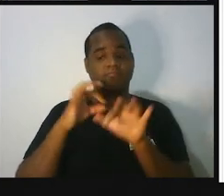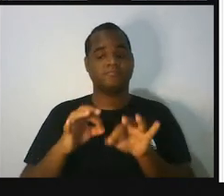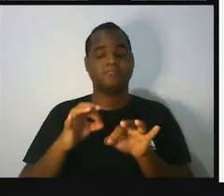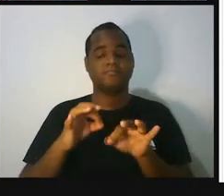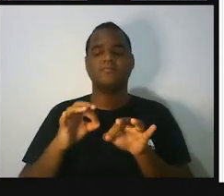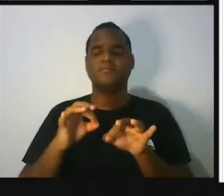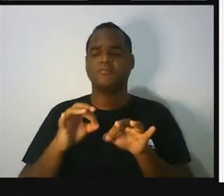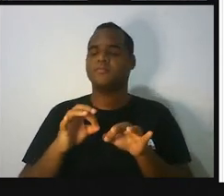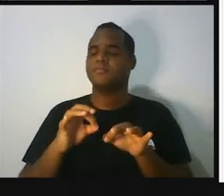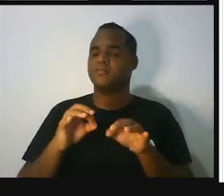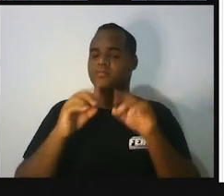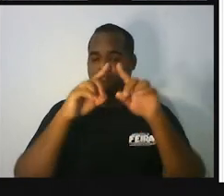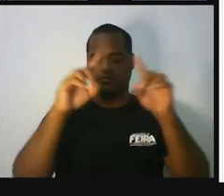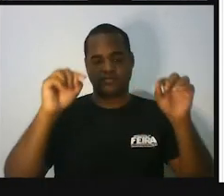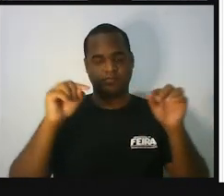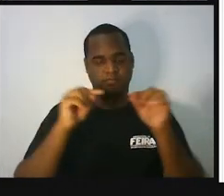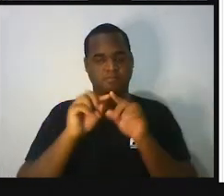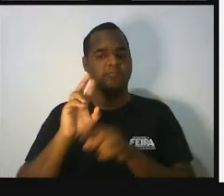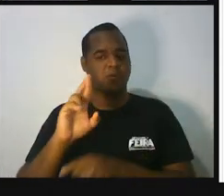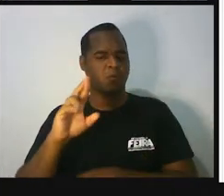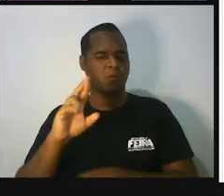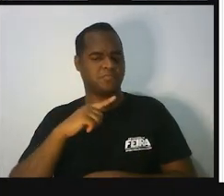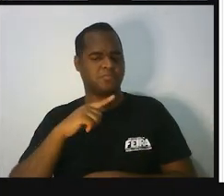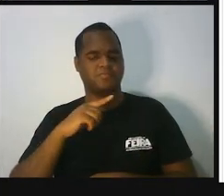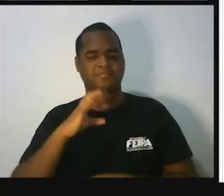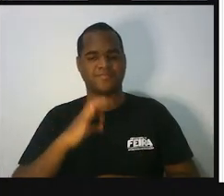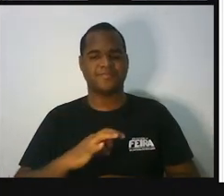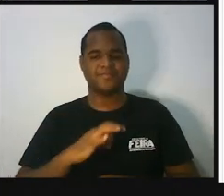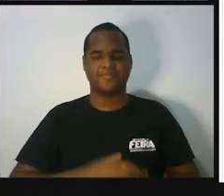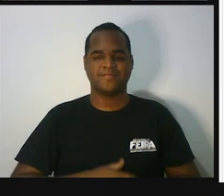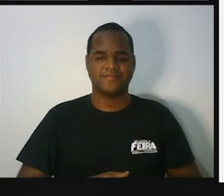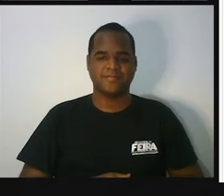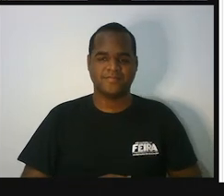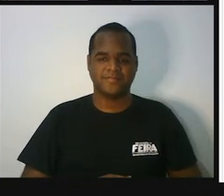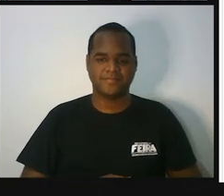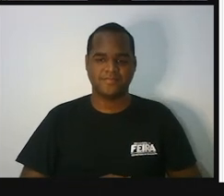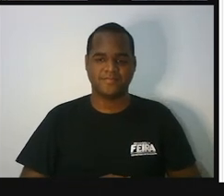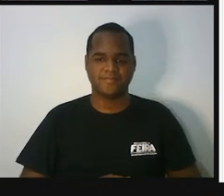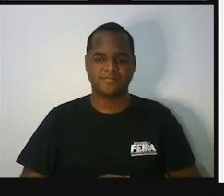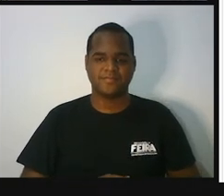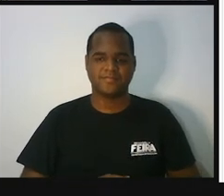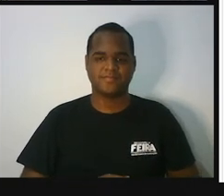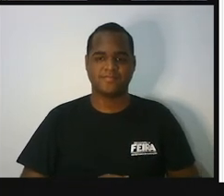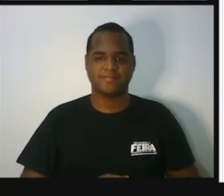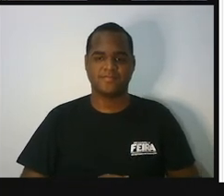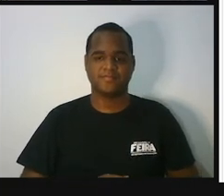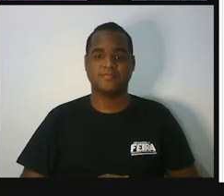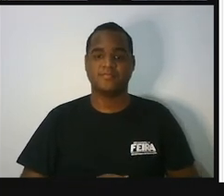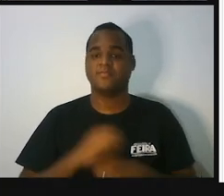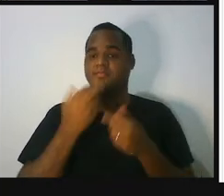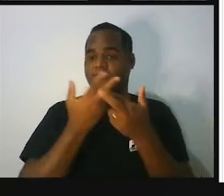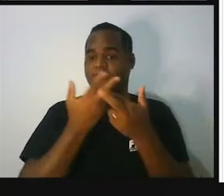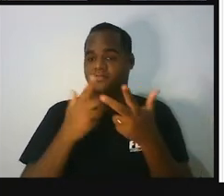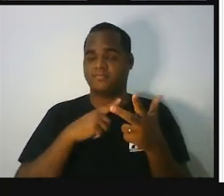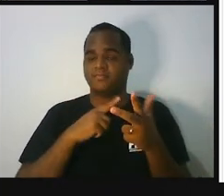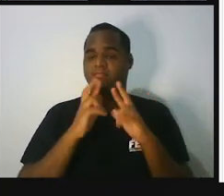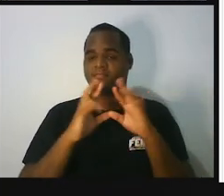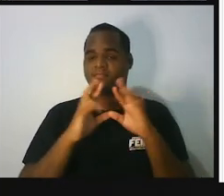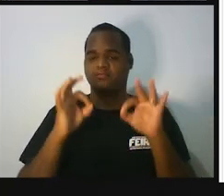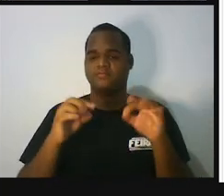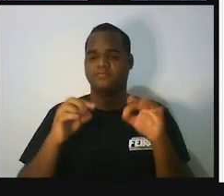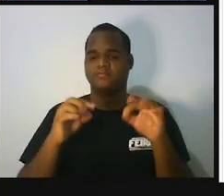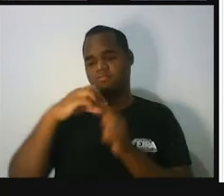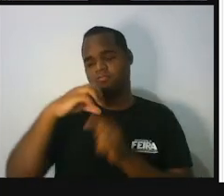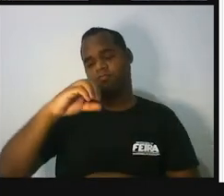quadrado é um polígono regular. Ó, então veja que todos tá dando um resultado de